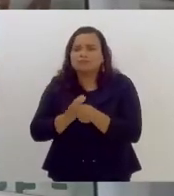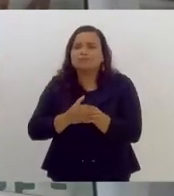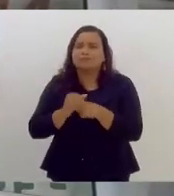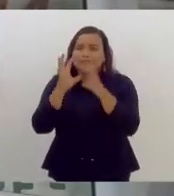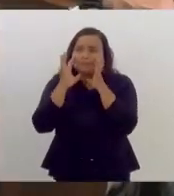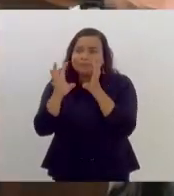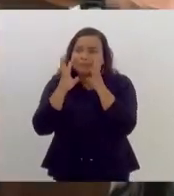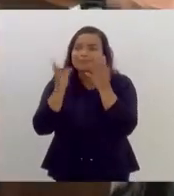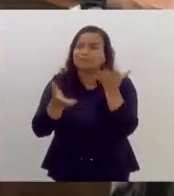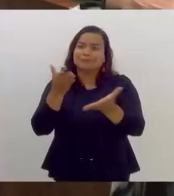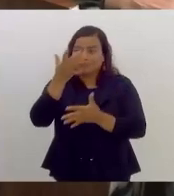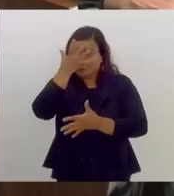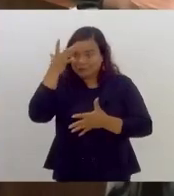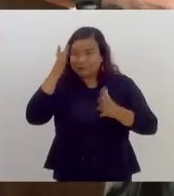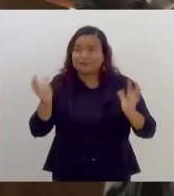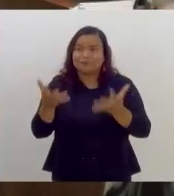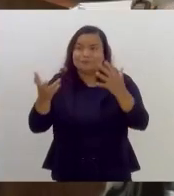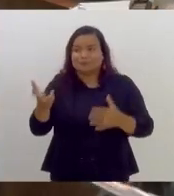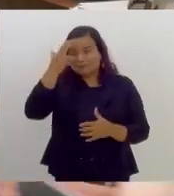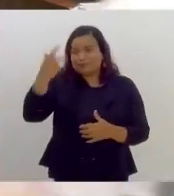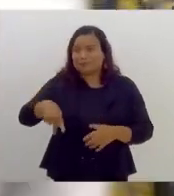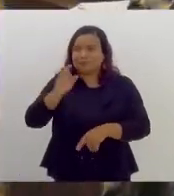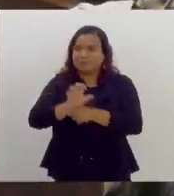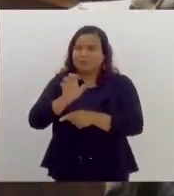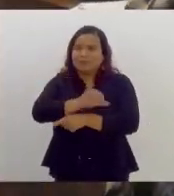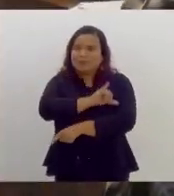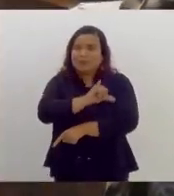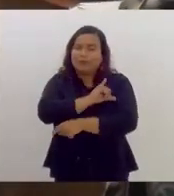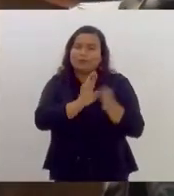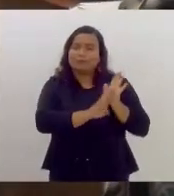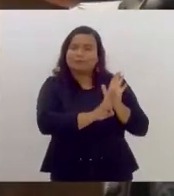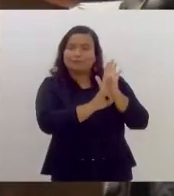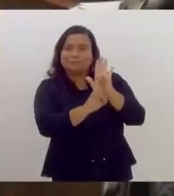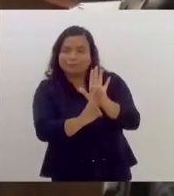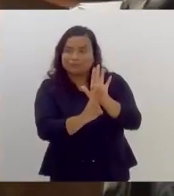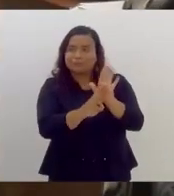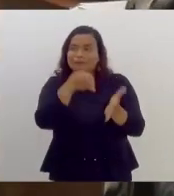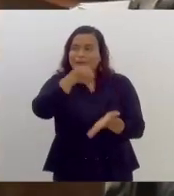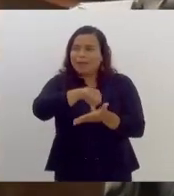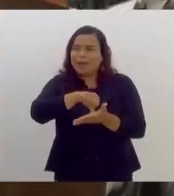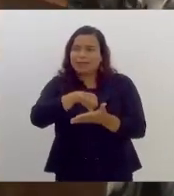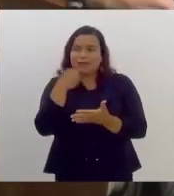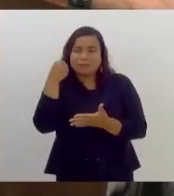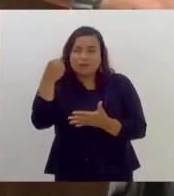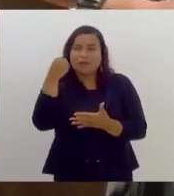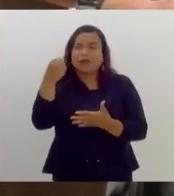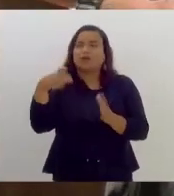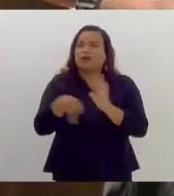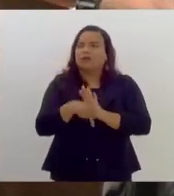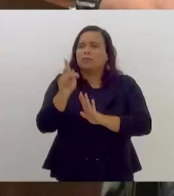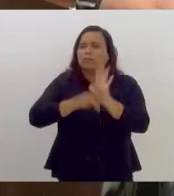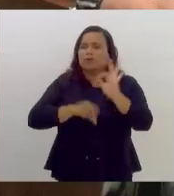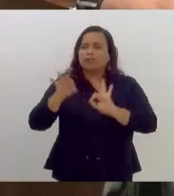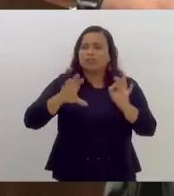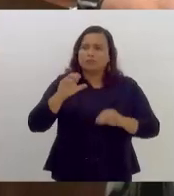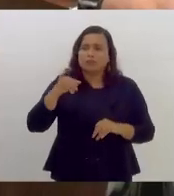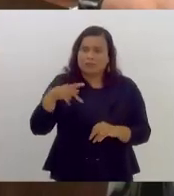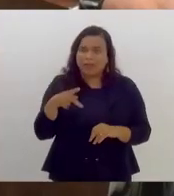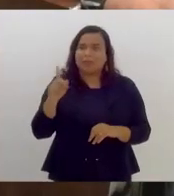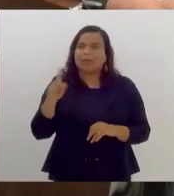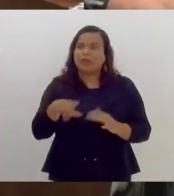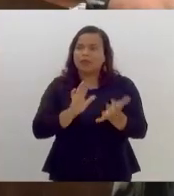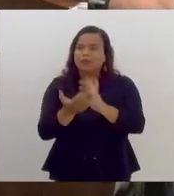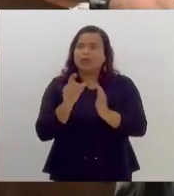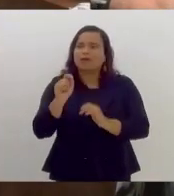aos animadores e animadoras culturais do Estado, que representam um dos elementos centrais do projeto do CIEPS, a interface educação e